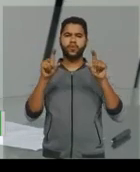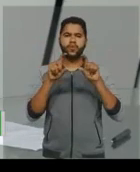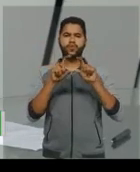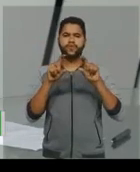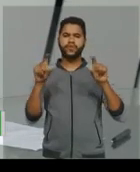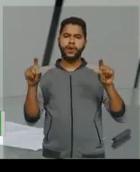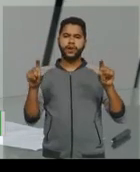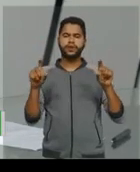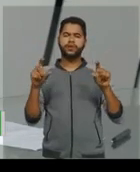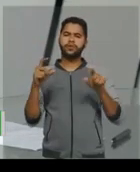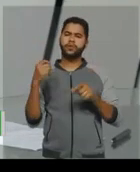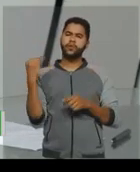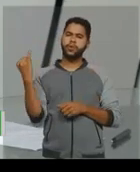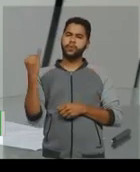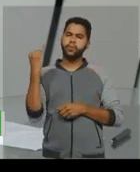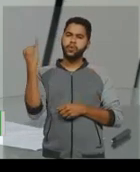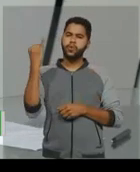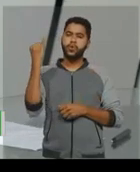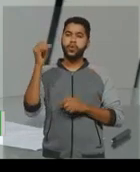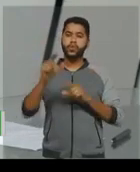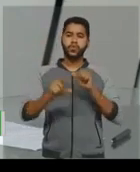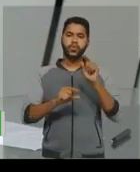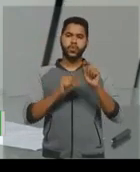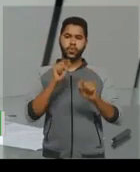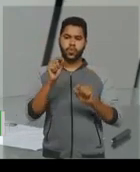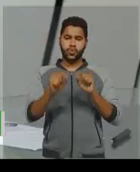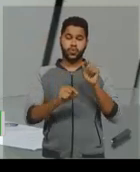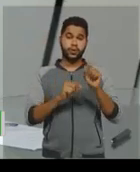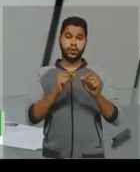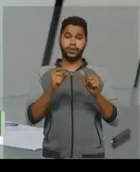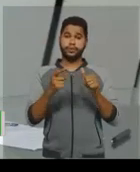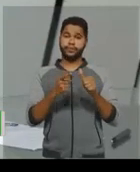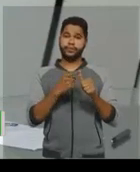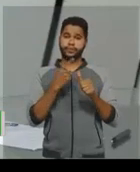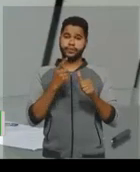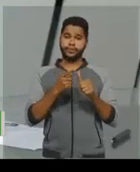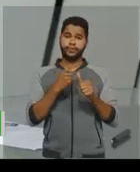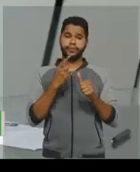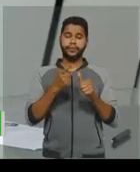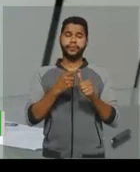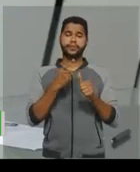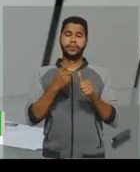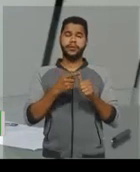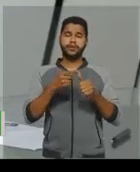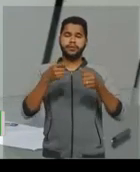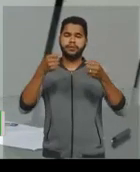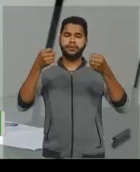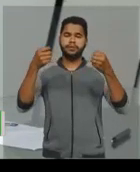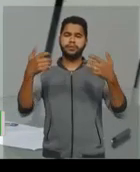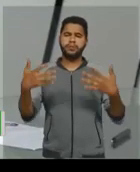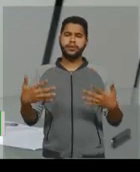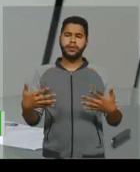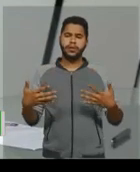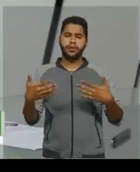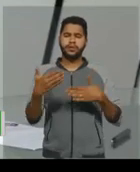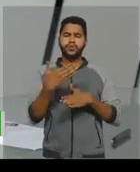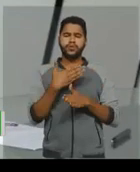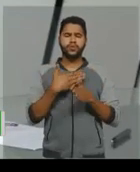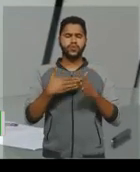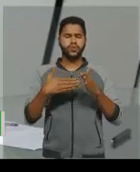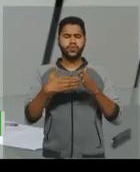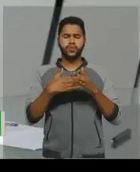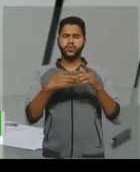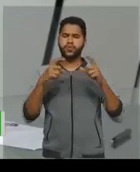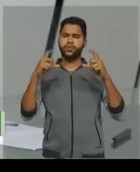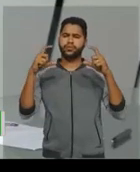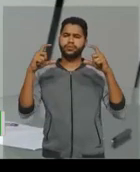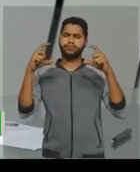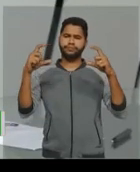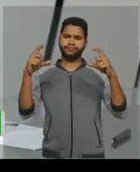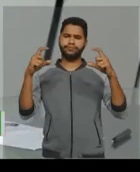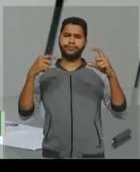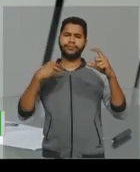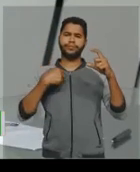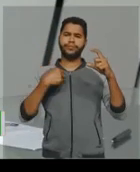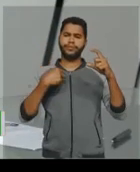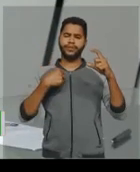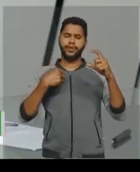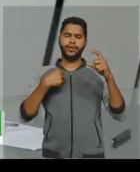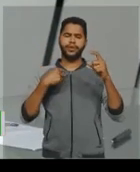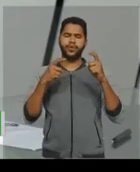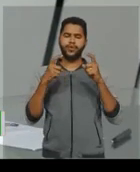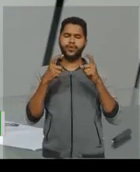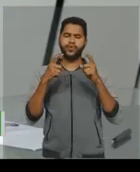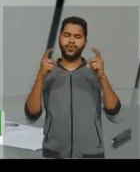Qual a importância do tópico frasal? Primeiro, deixar bem claro que todo parágrafo existe um